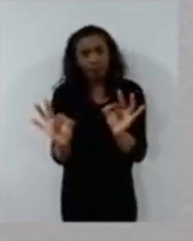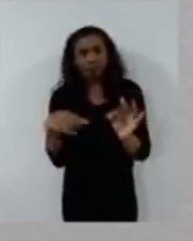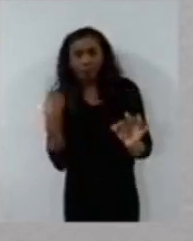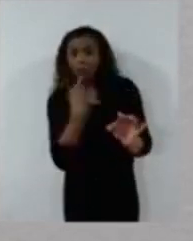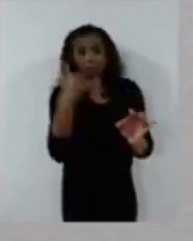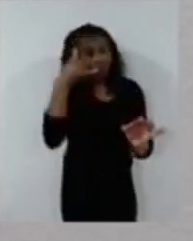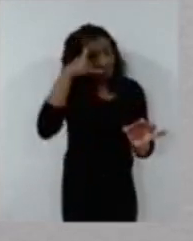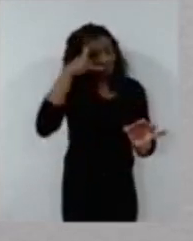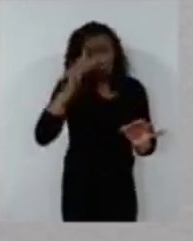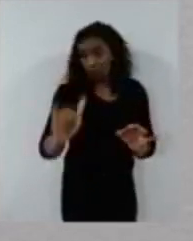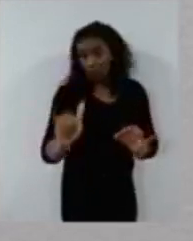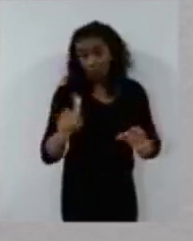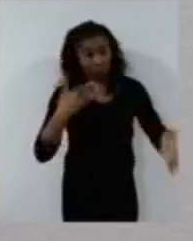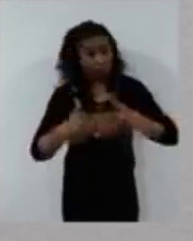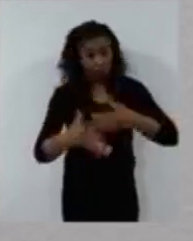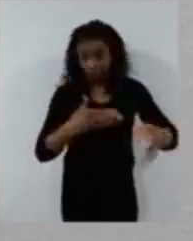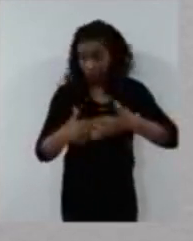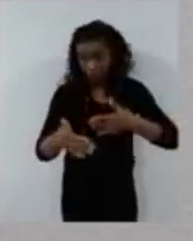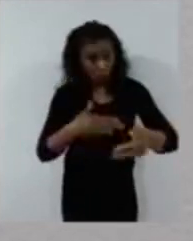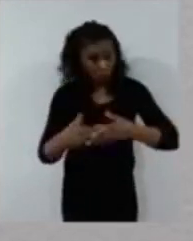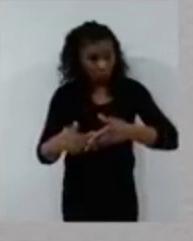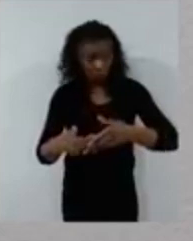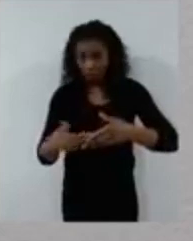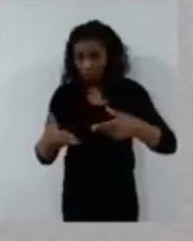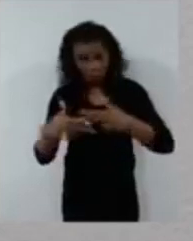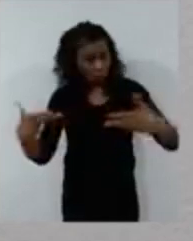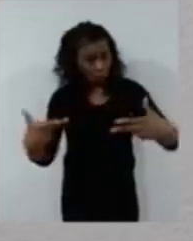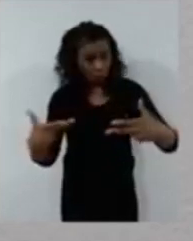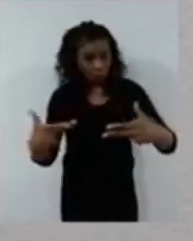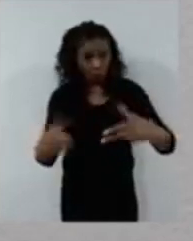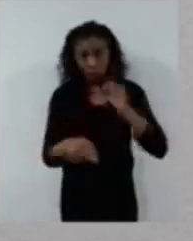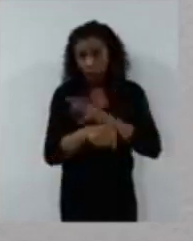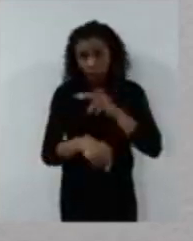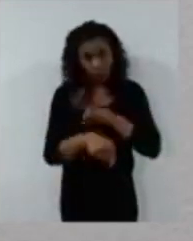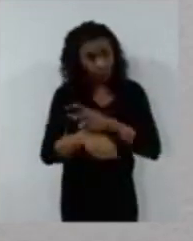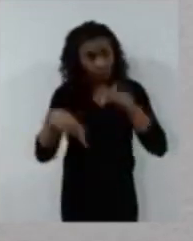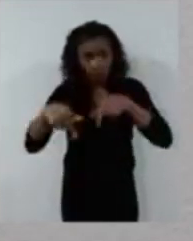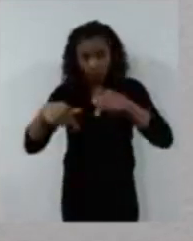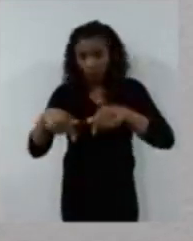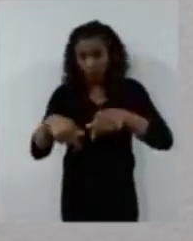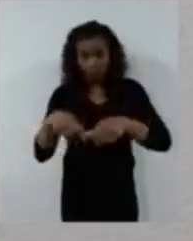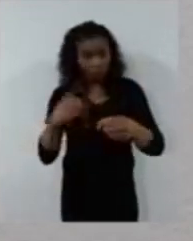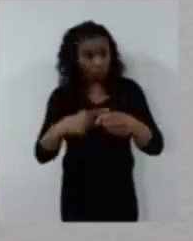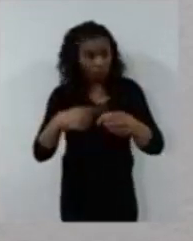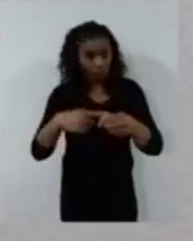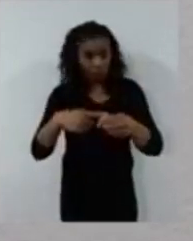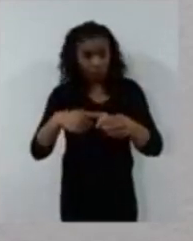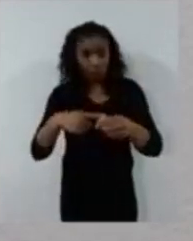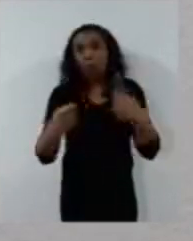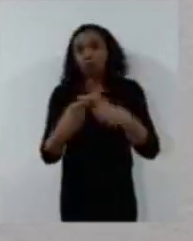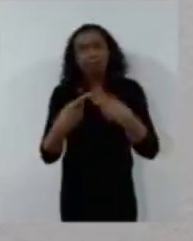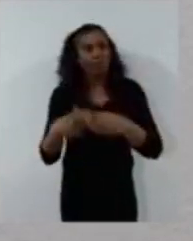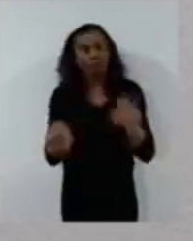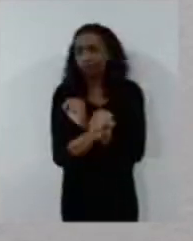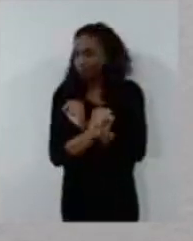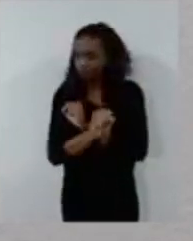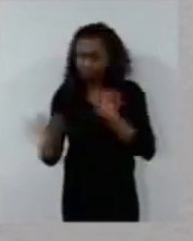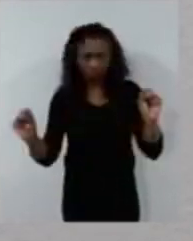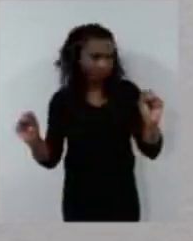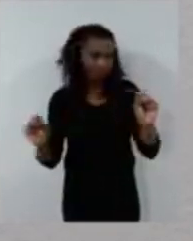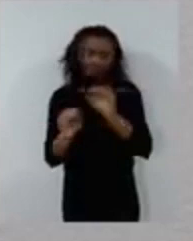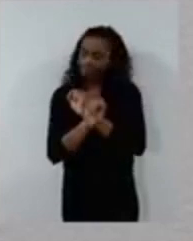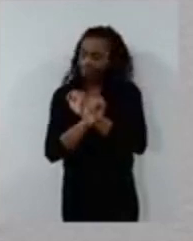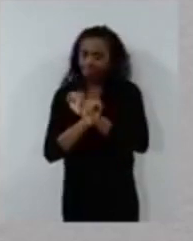impeça qualquer tipo de ação do vírus na nossa cidade, porque isso é praticamente impossível. Na verdade, isso